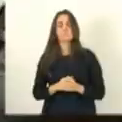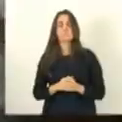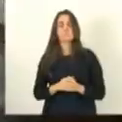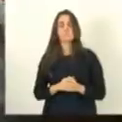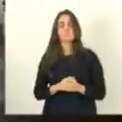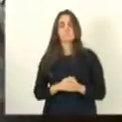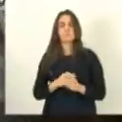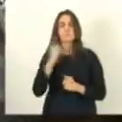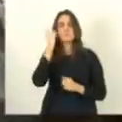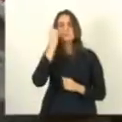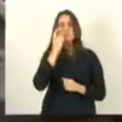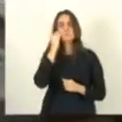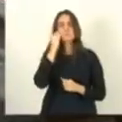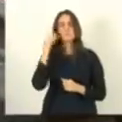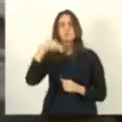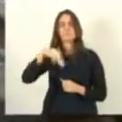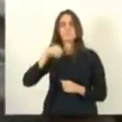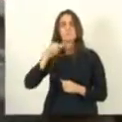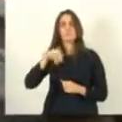Deputado doutor Emílio Mameri.